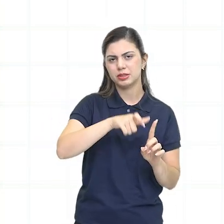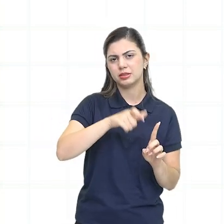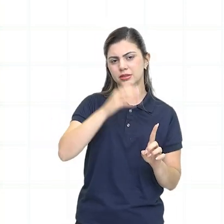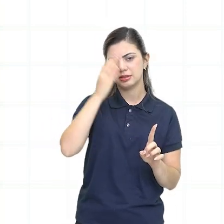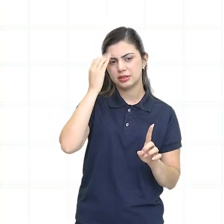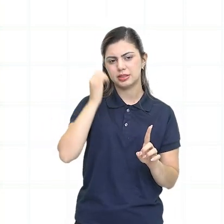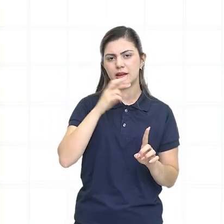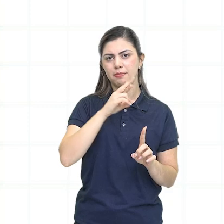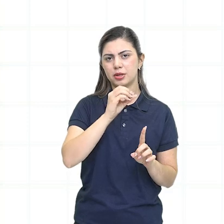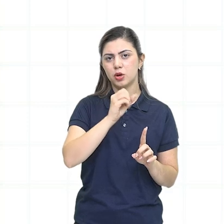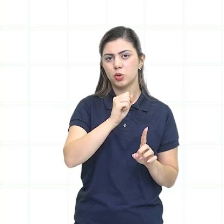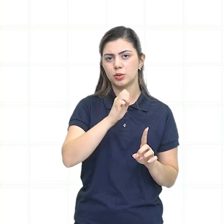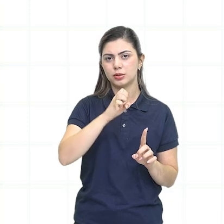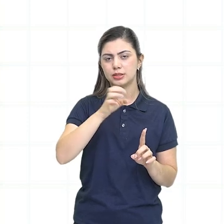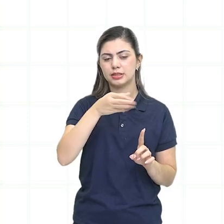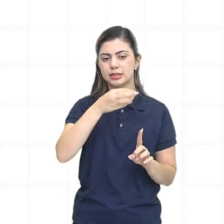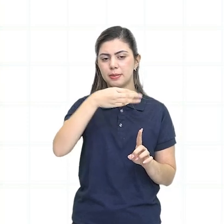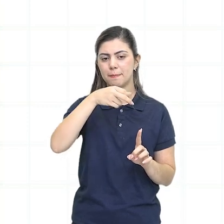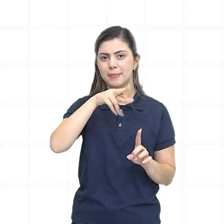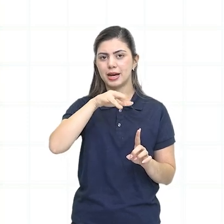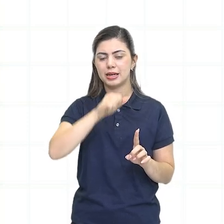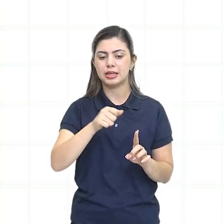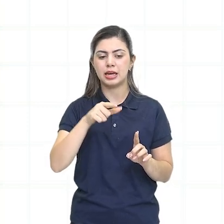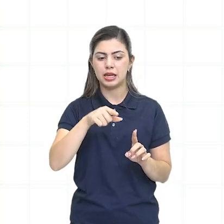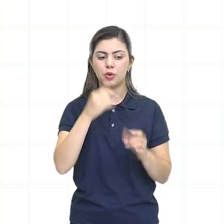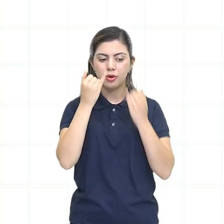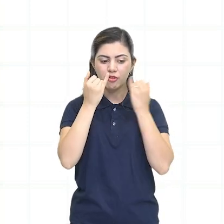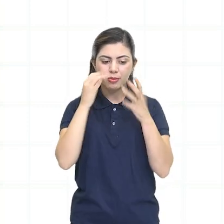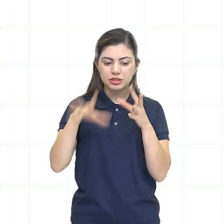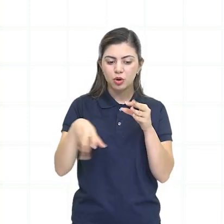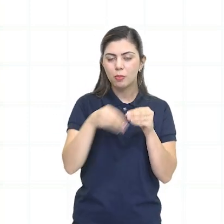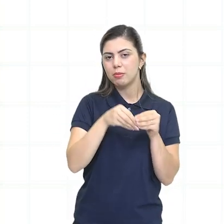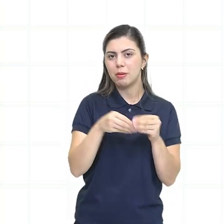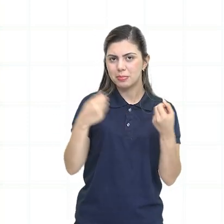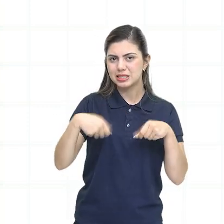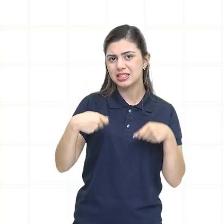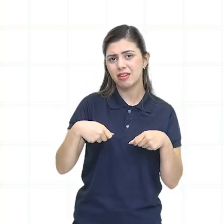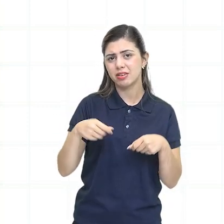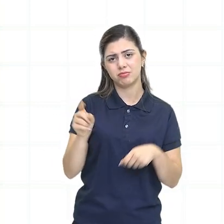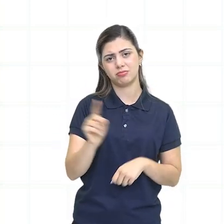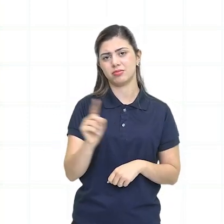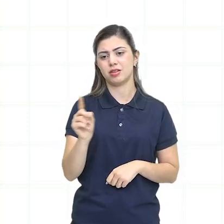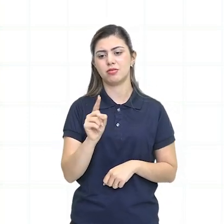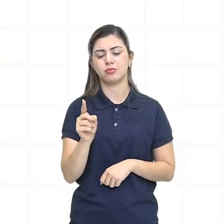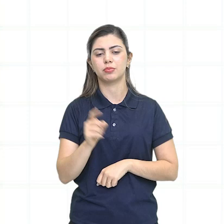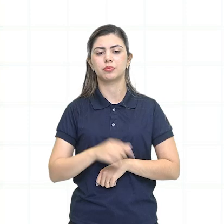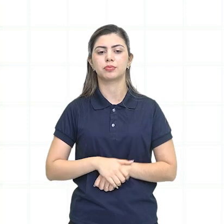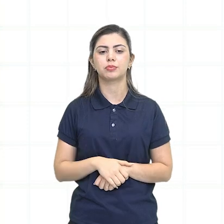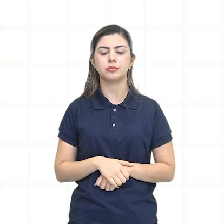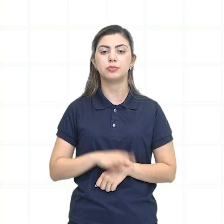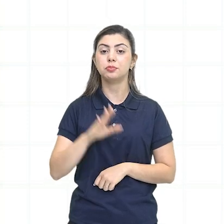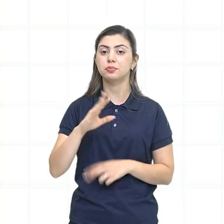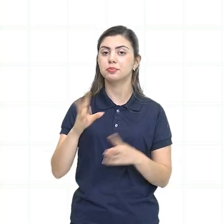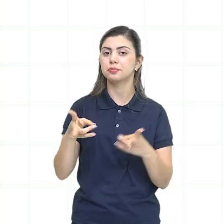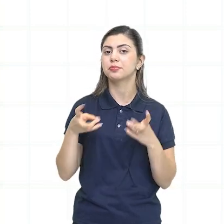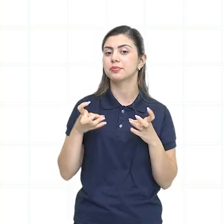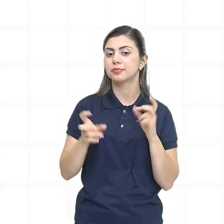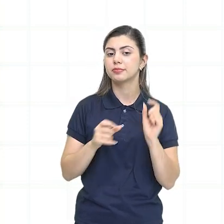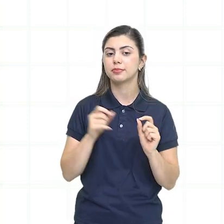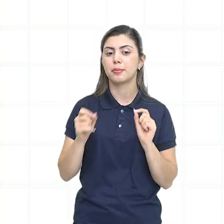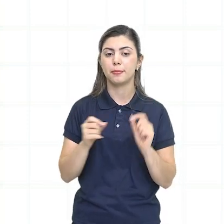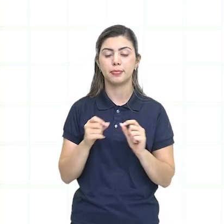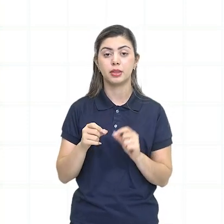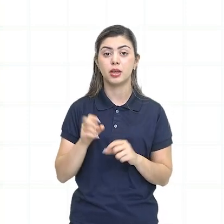aliás, a Rosemaria, não precisaria colocar mais essa informação. Mas observe que, né,